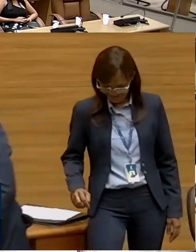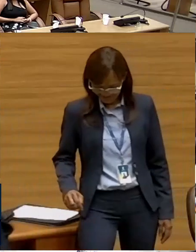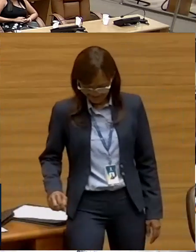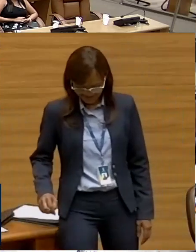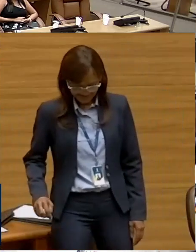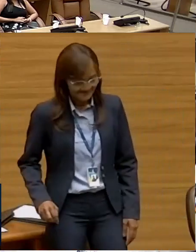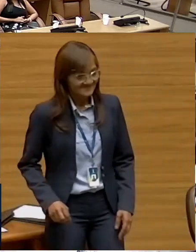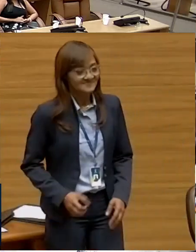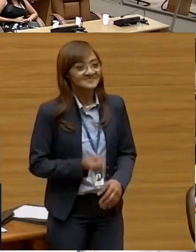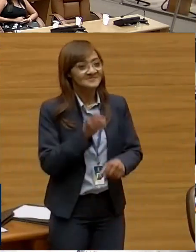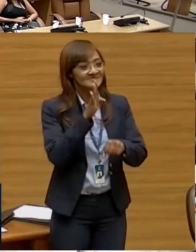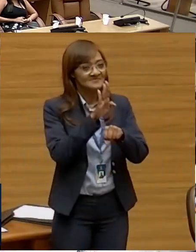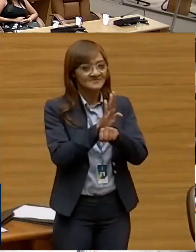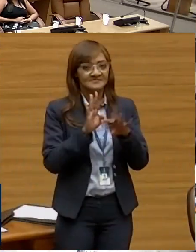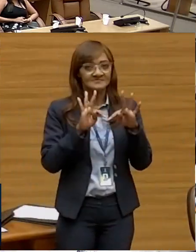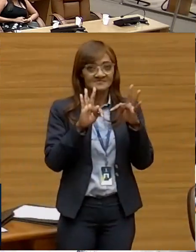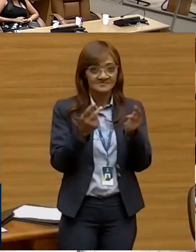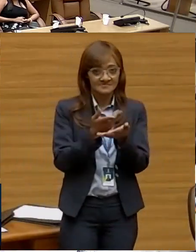Boa tarde a